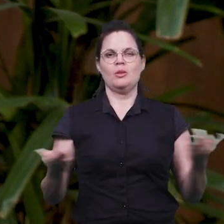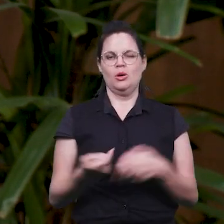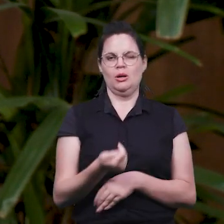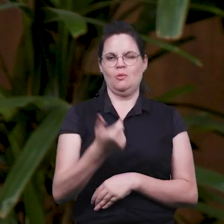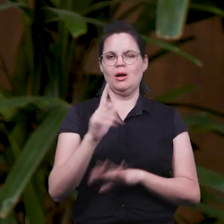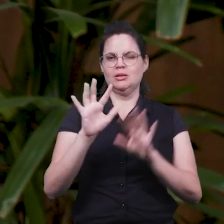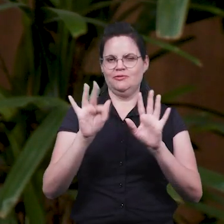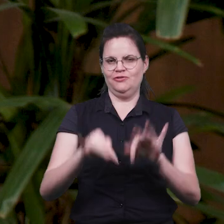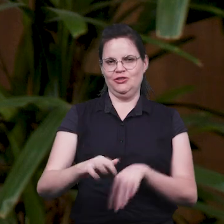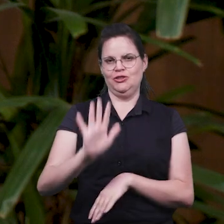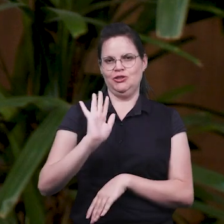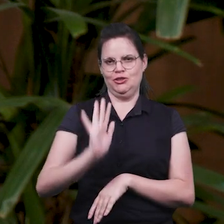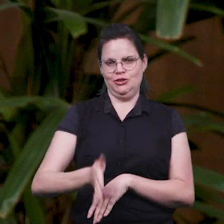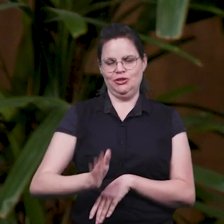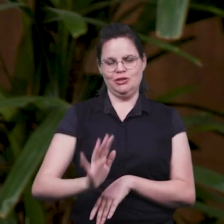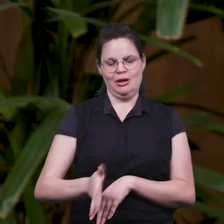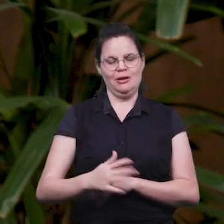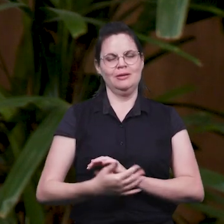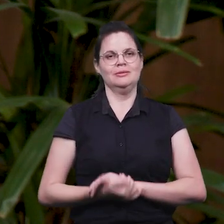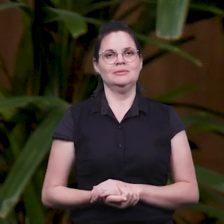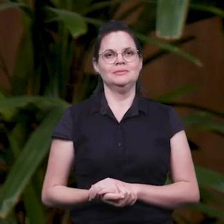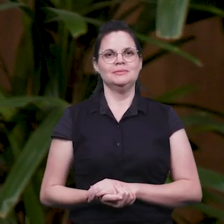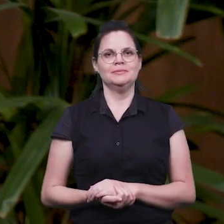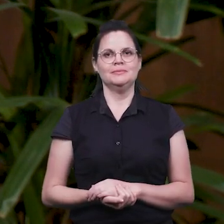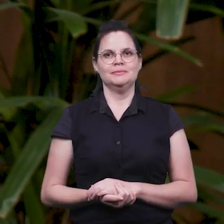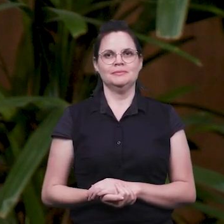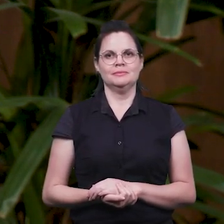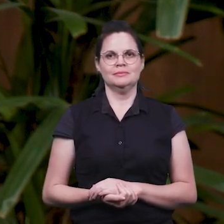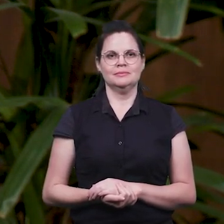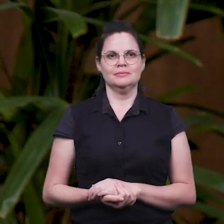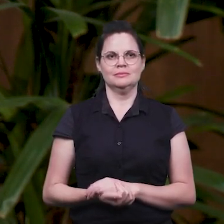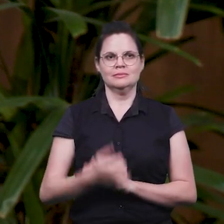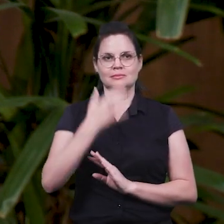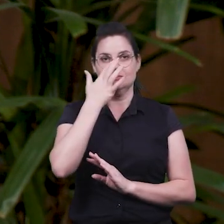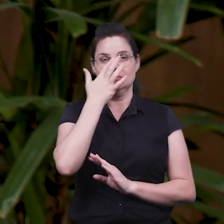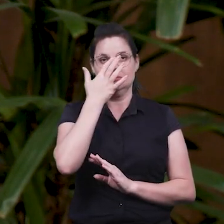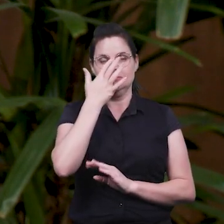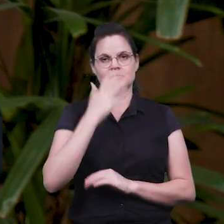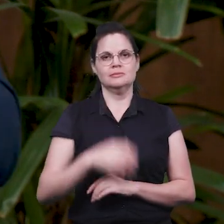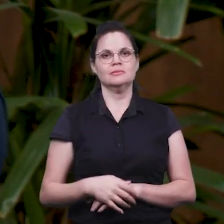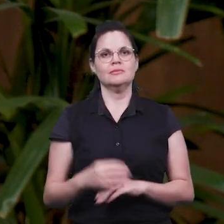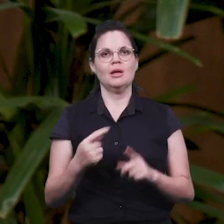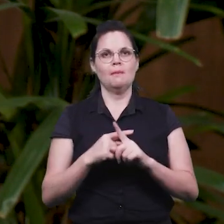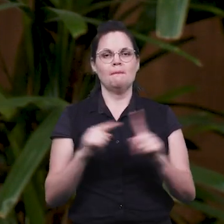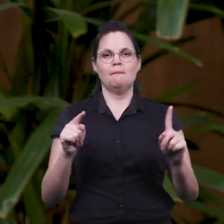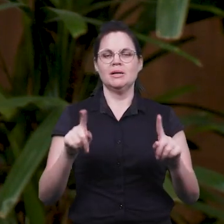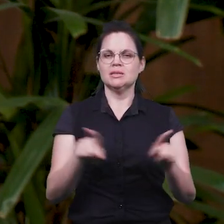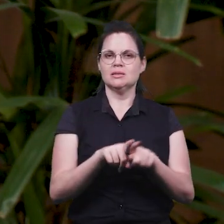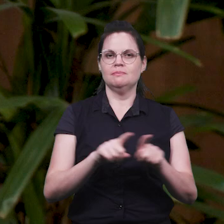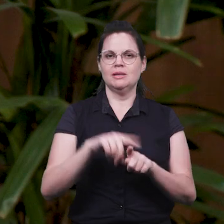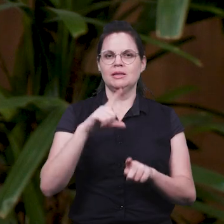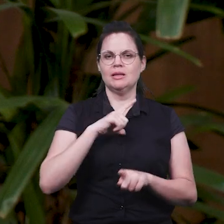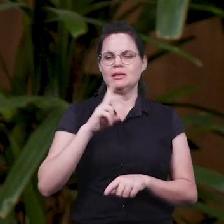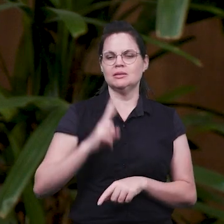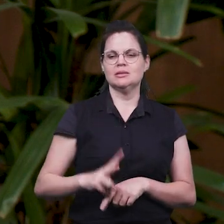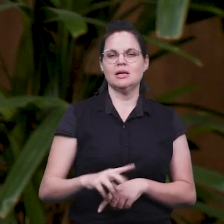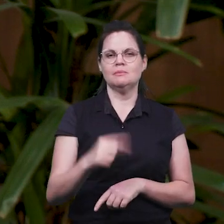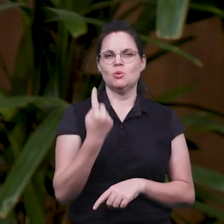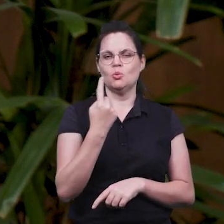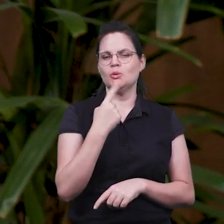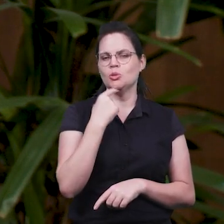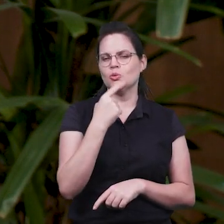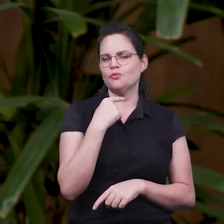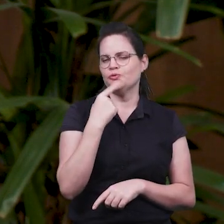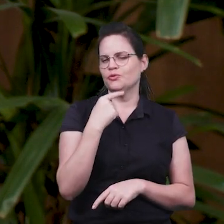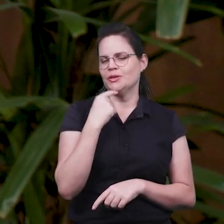portanto, no final, né, desse programa, mas há sempre um questionamento, sim, pastor Antônio